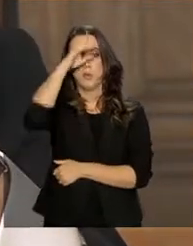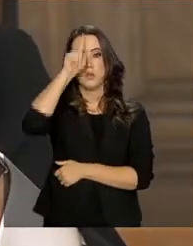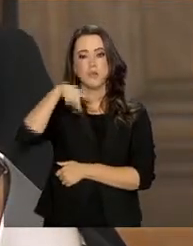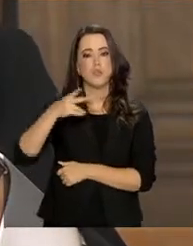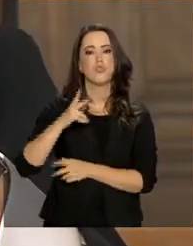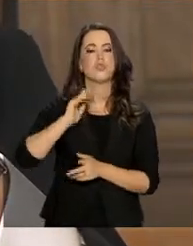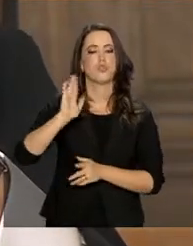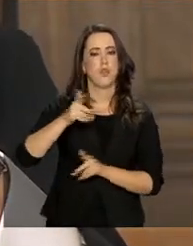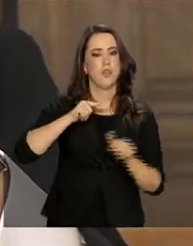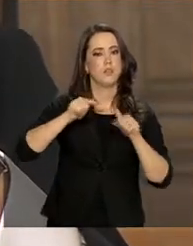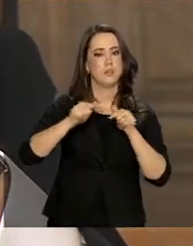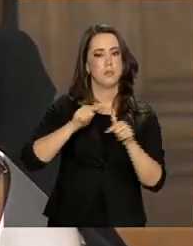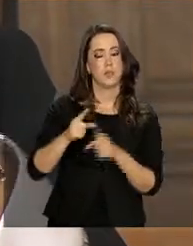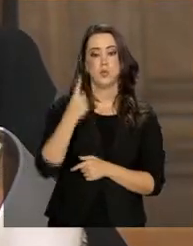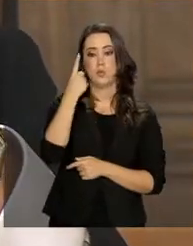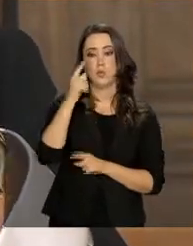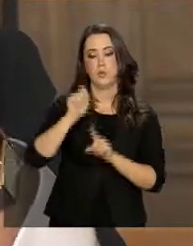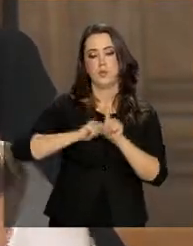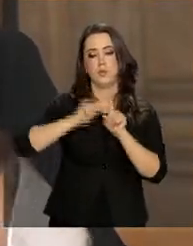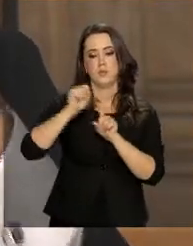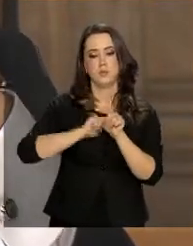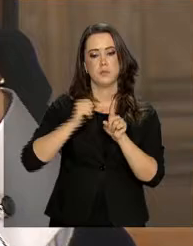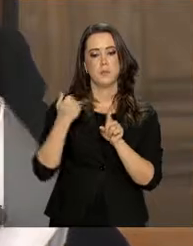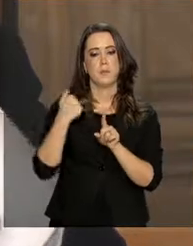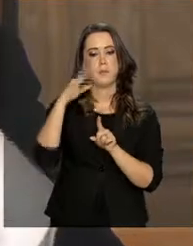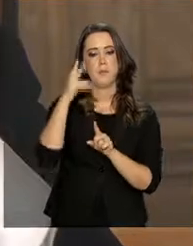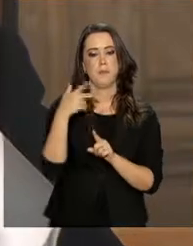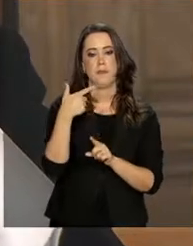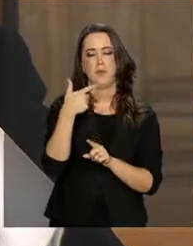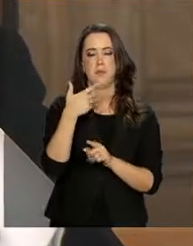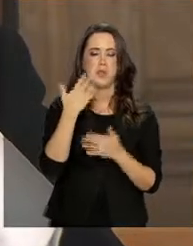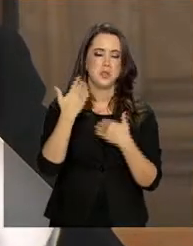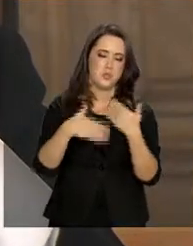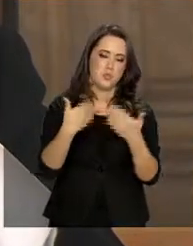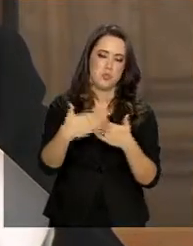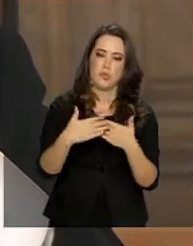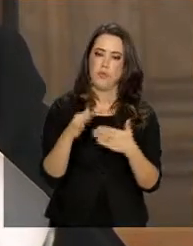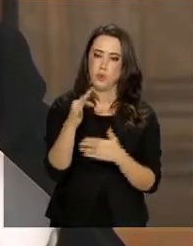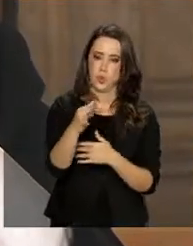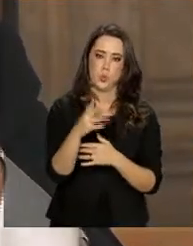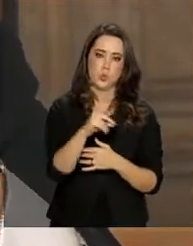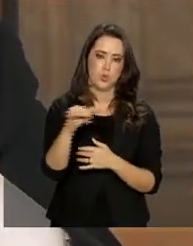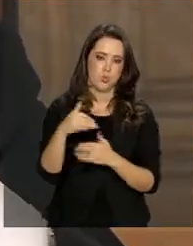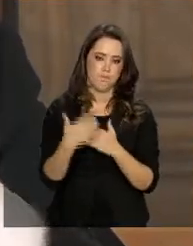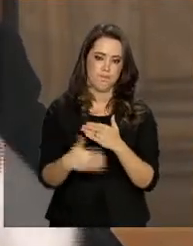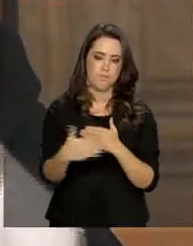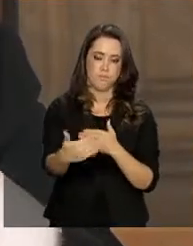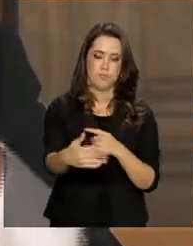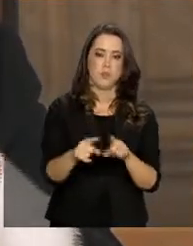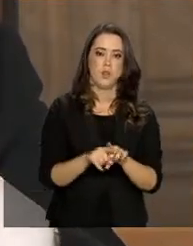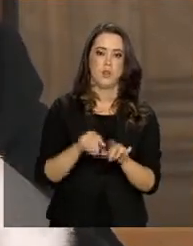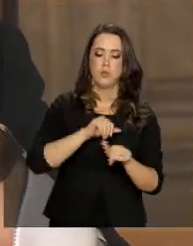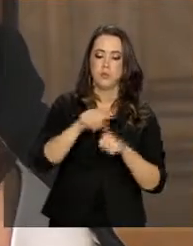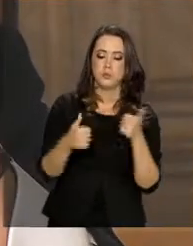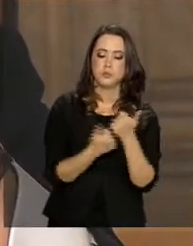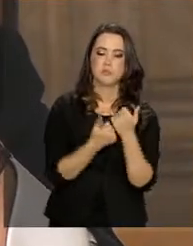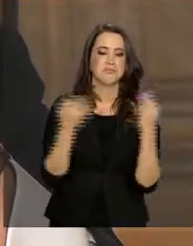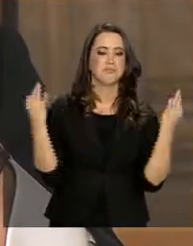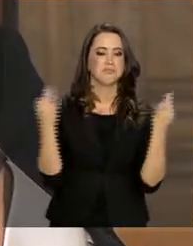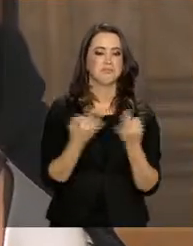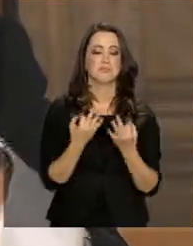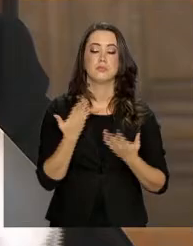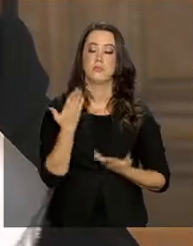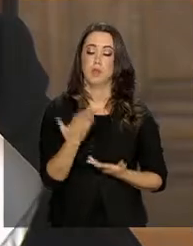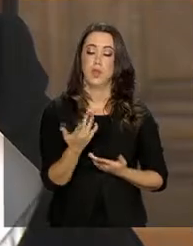mais de um mês, não é? E tem mais uns 20 e tantos dias para trabalhar pela frente, numa transição de uma harmonia